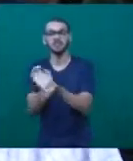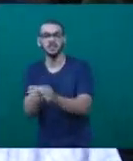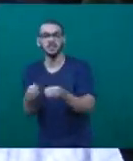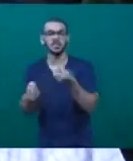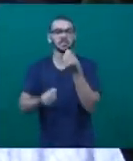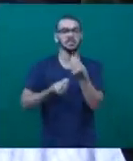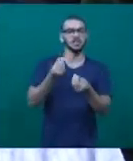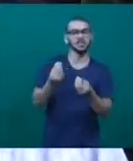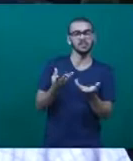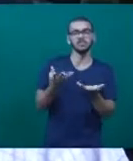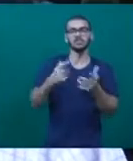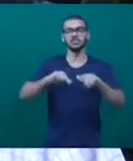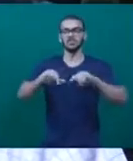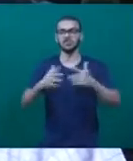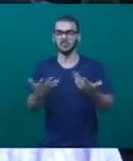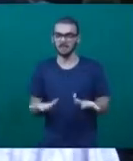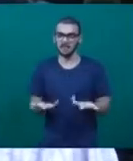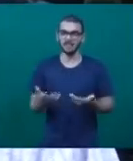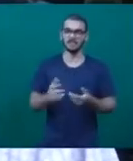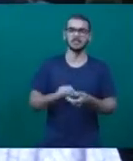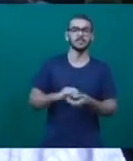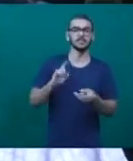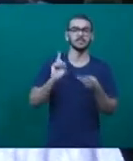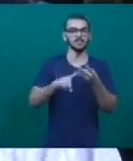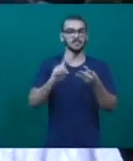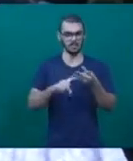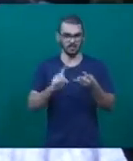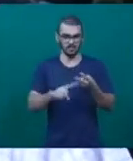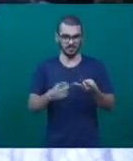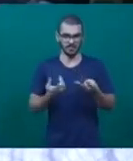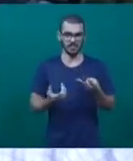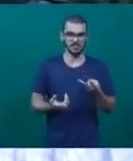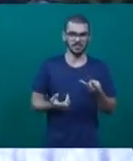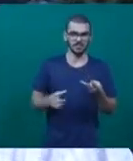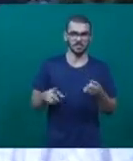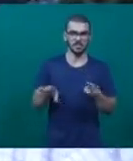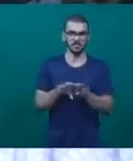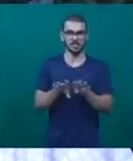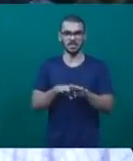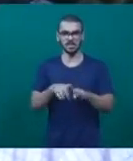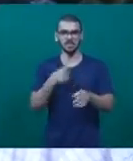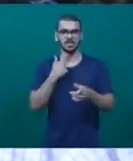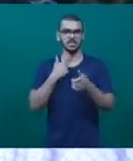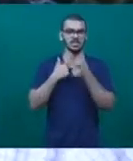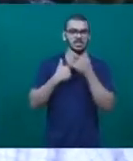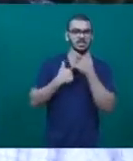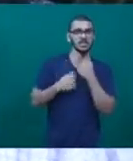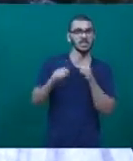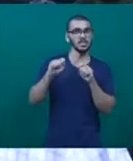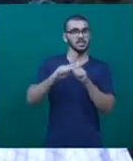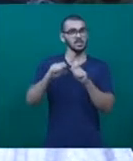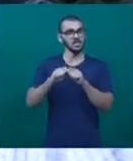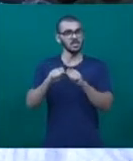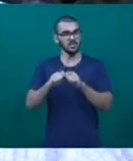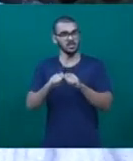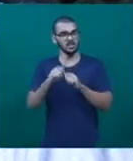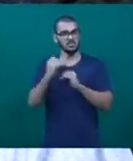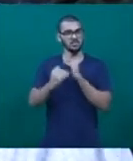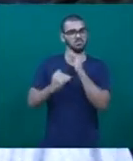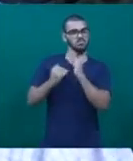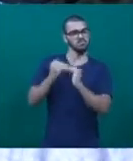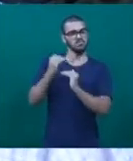postar com o serviço que vai trabalhar, cada serviço com suas particularidades. E terceiro, sempre ter aquele desejo de querer fazer mais e